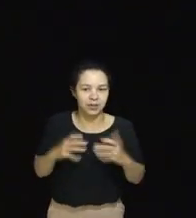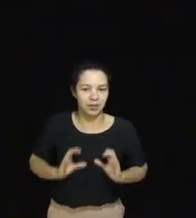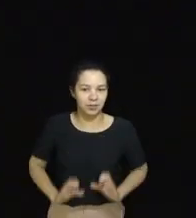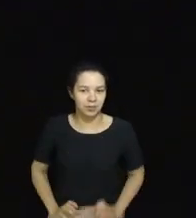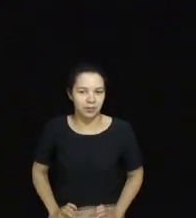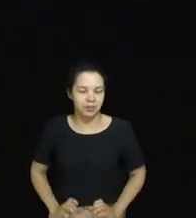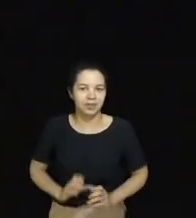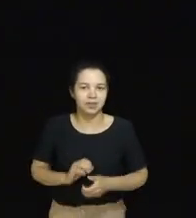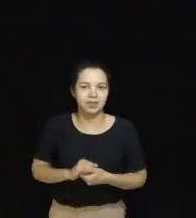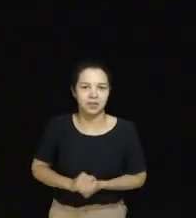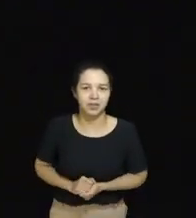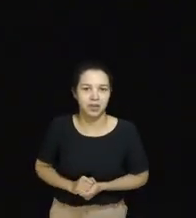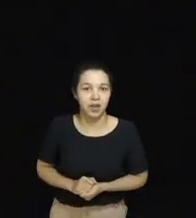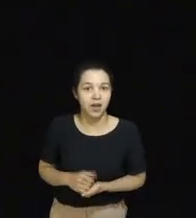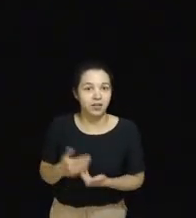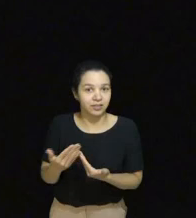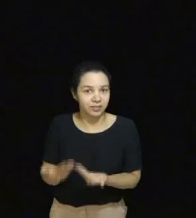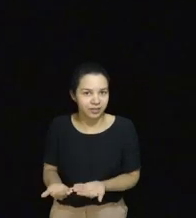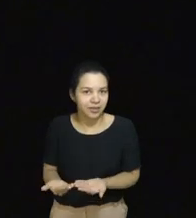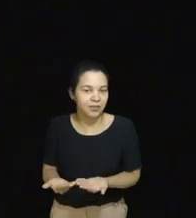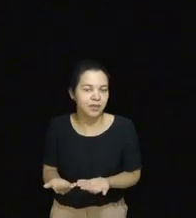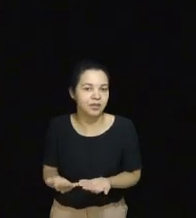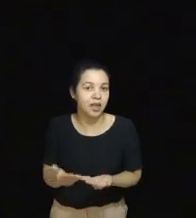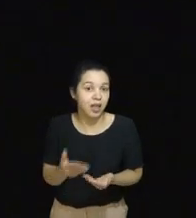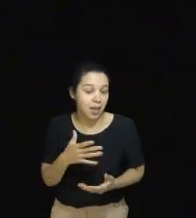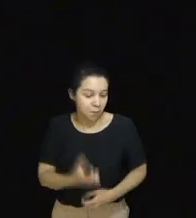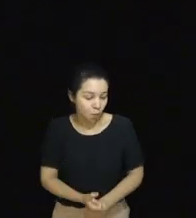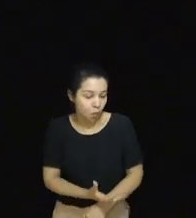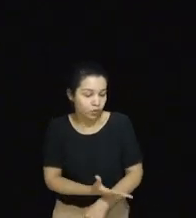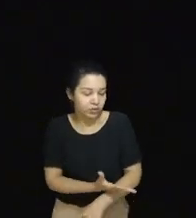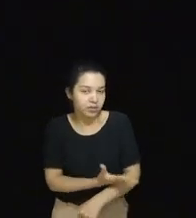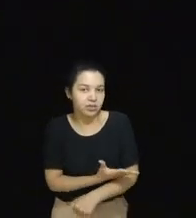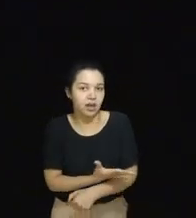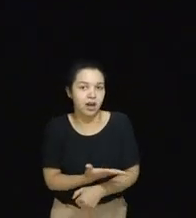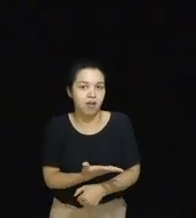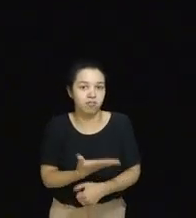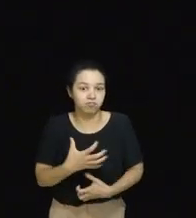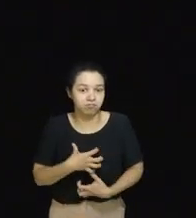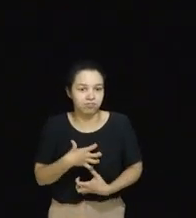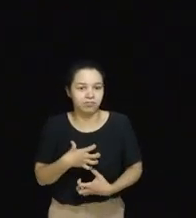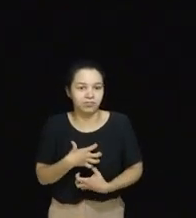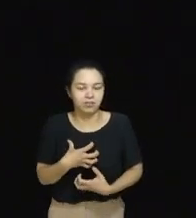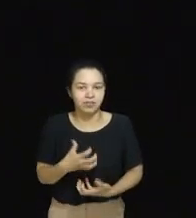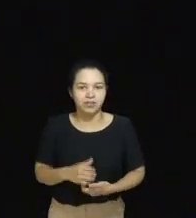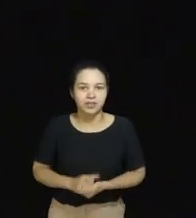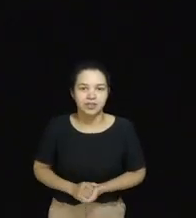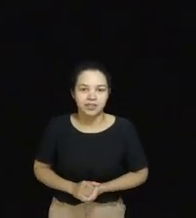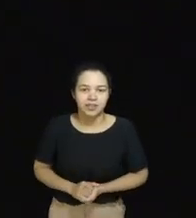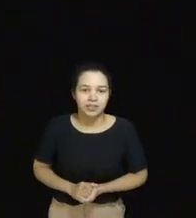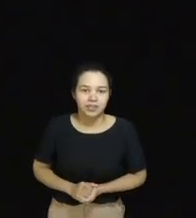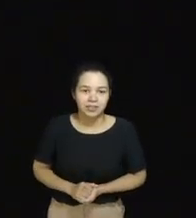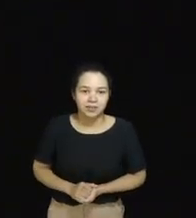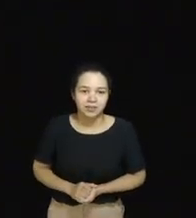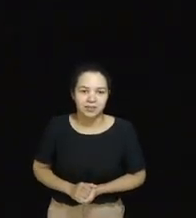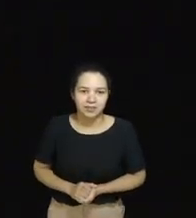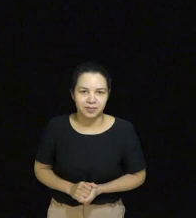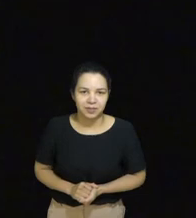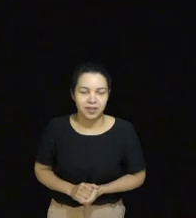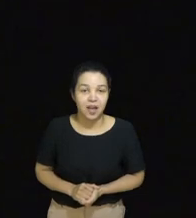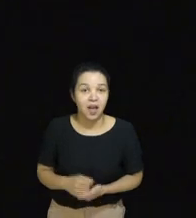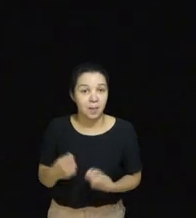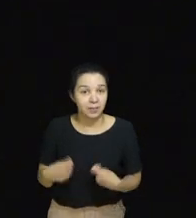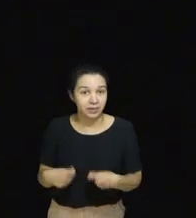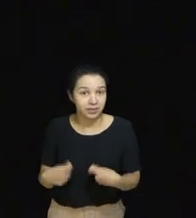controle inibitório, de controle das emoções, de autorregulação, essas pessoas correm um risco muito